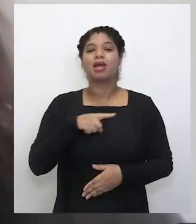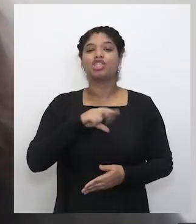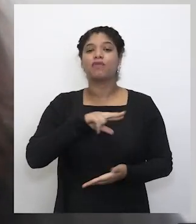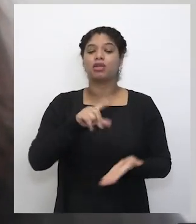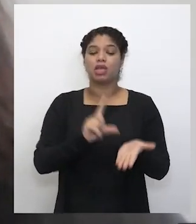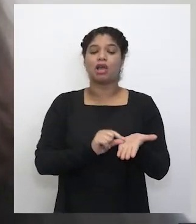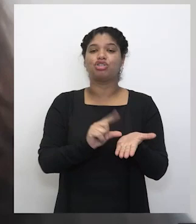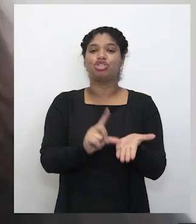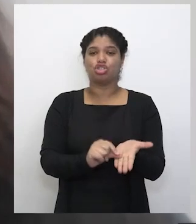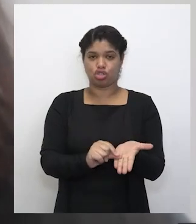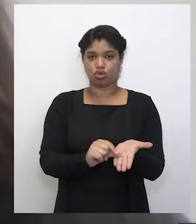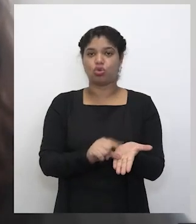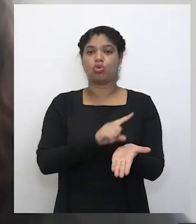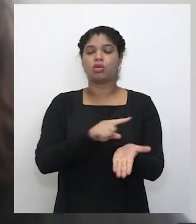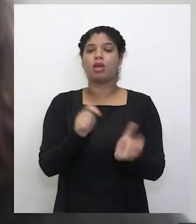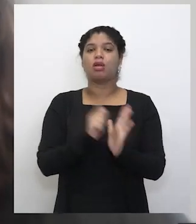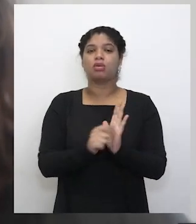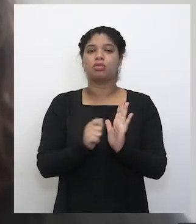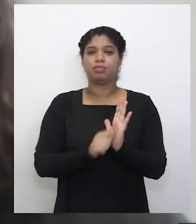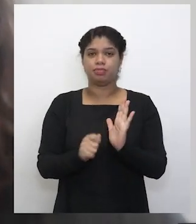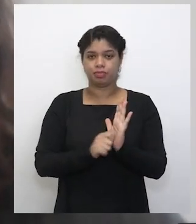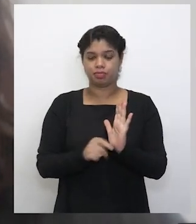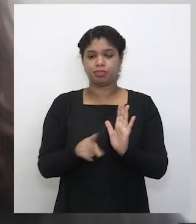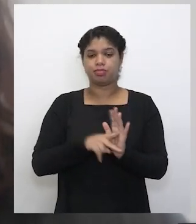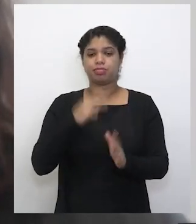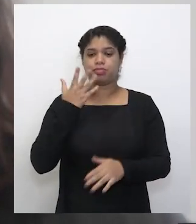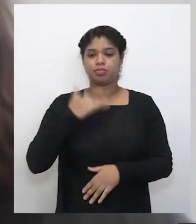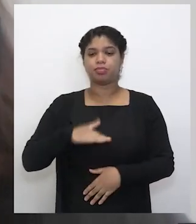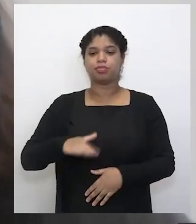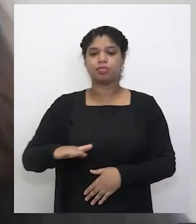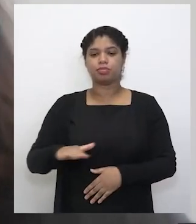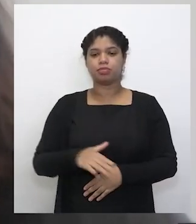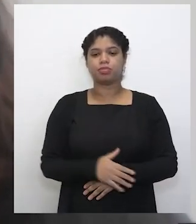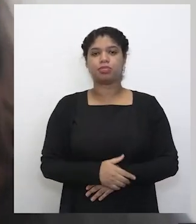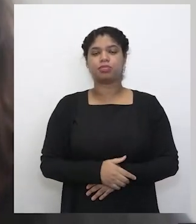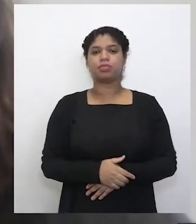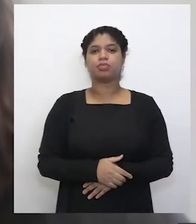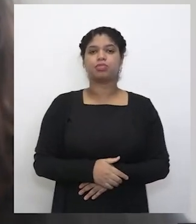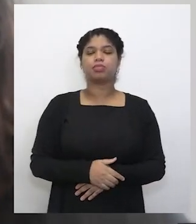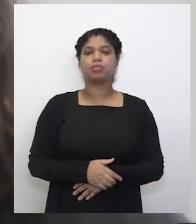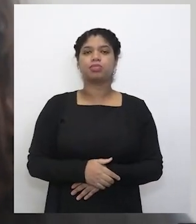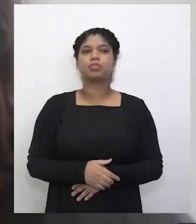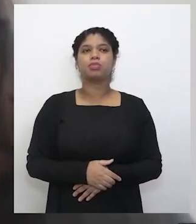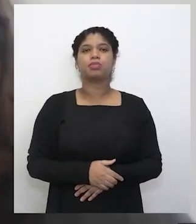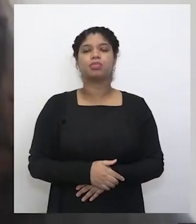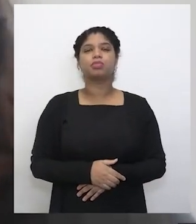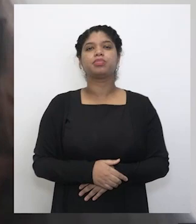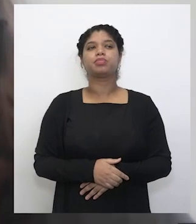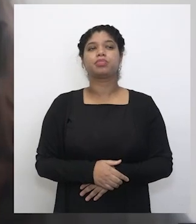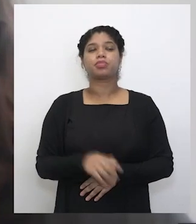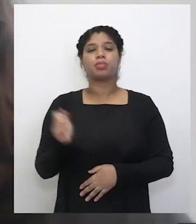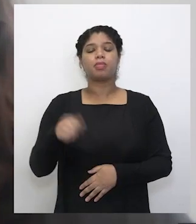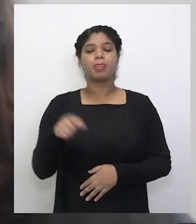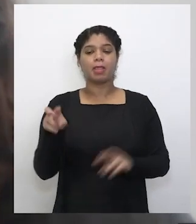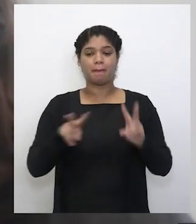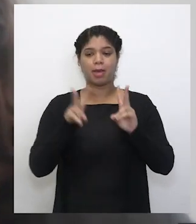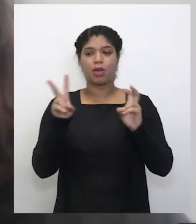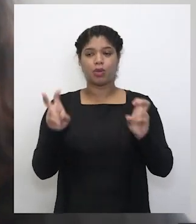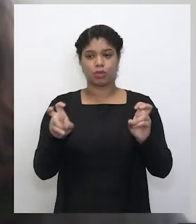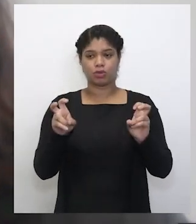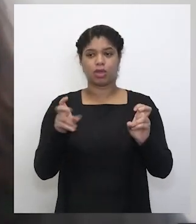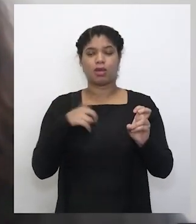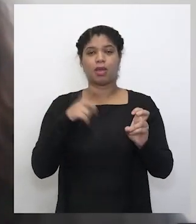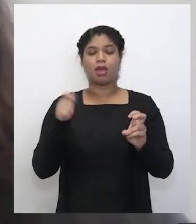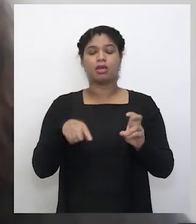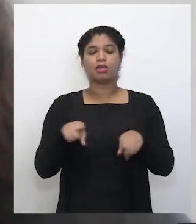eles escrevem especificamente para crianças, e que eles tragam esses assuntos, né, e